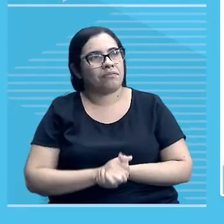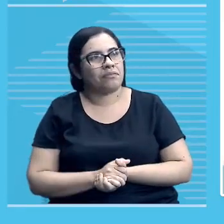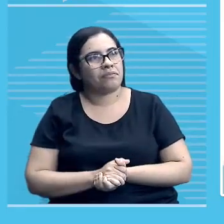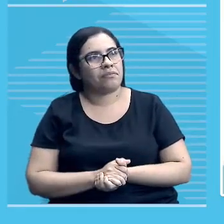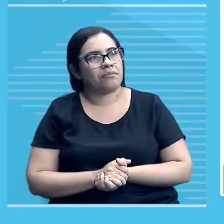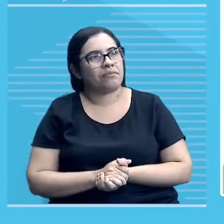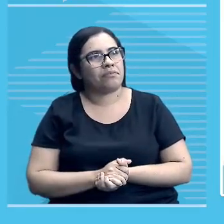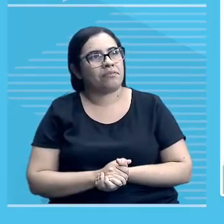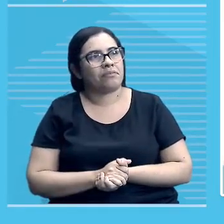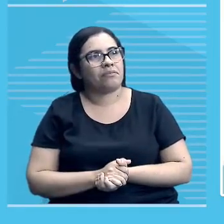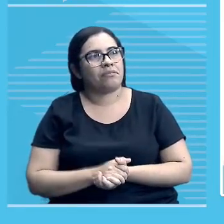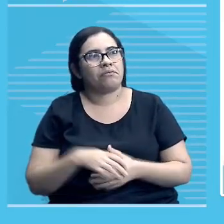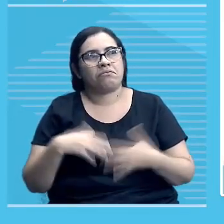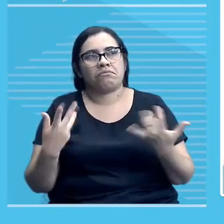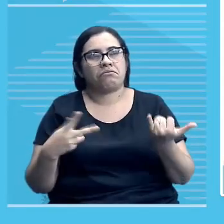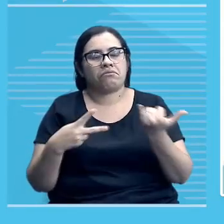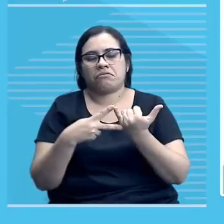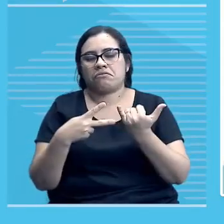Quem é o delta?